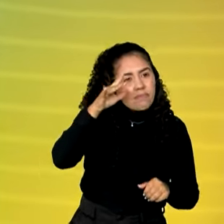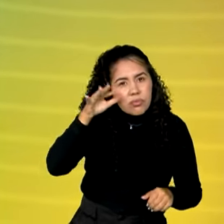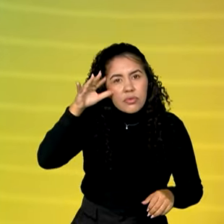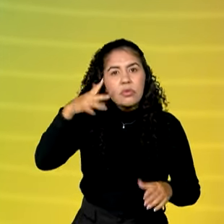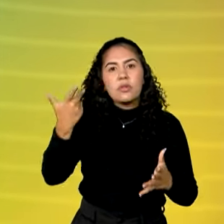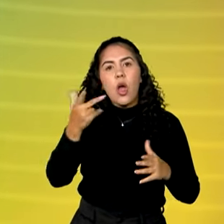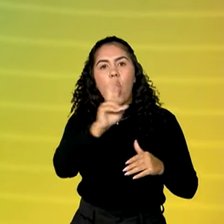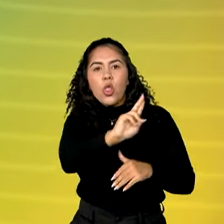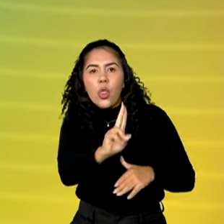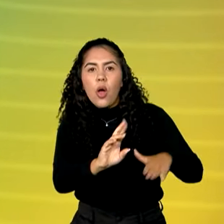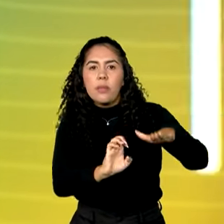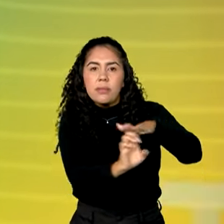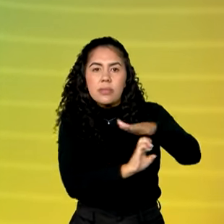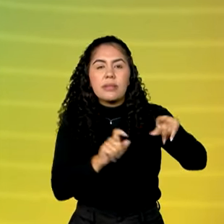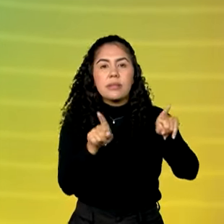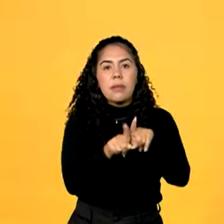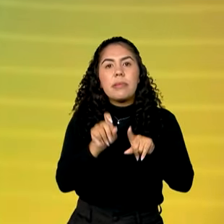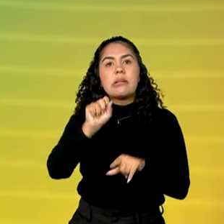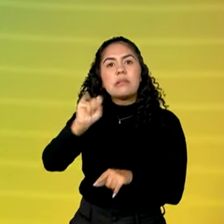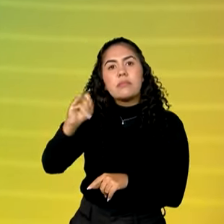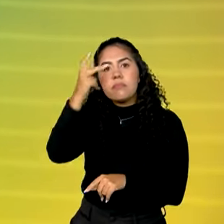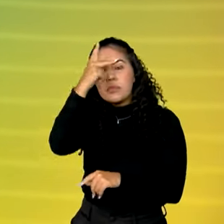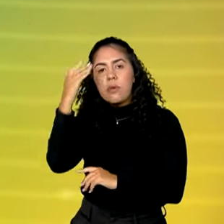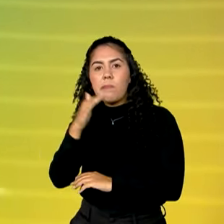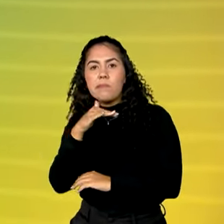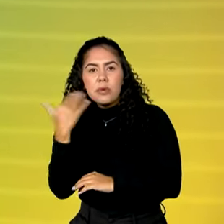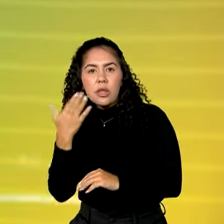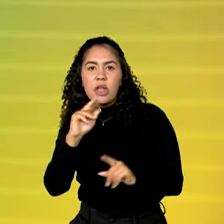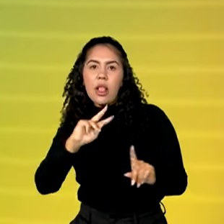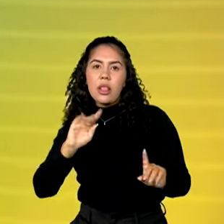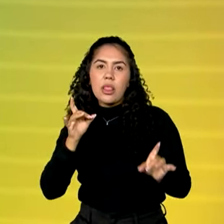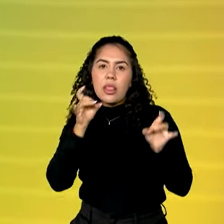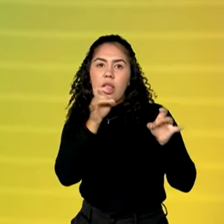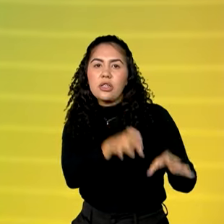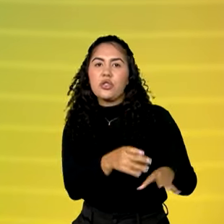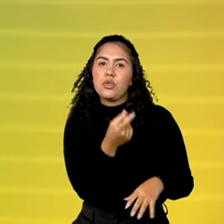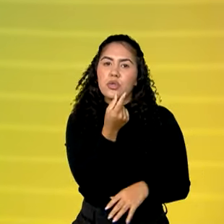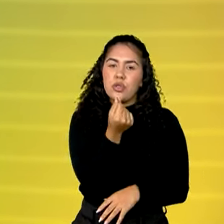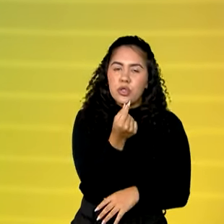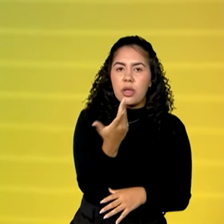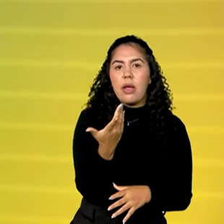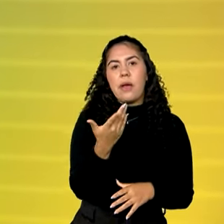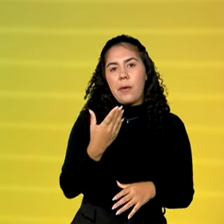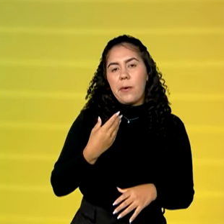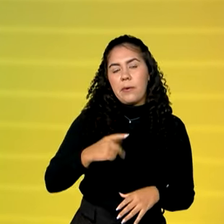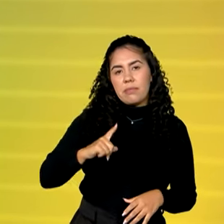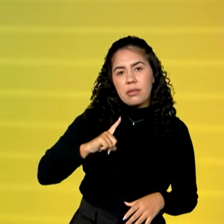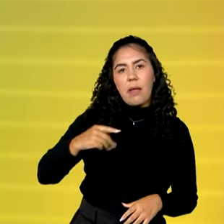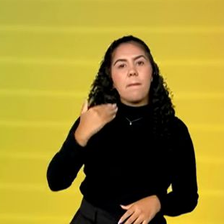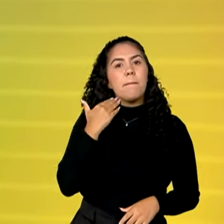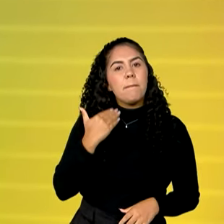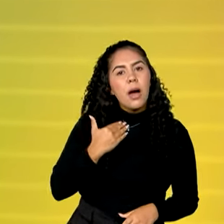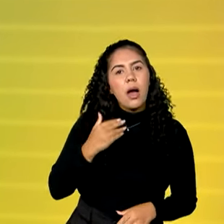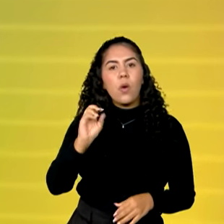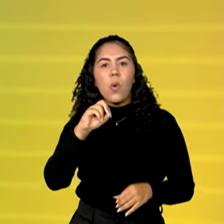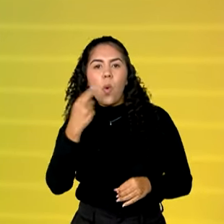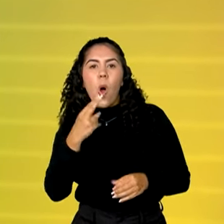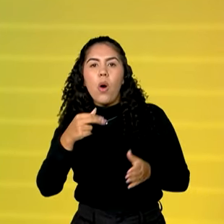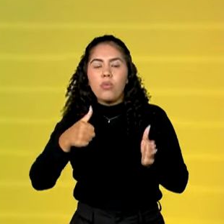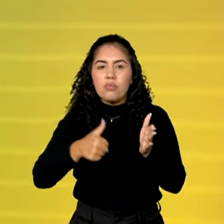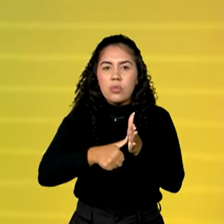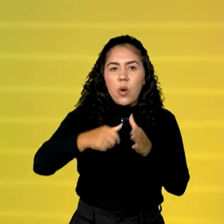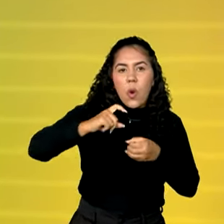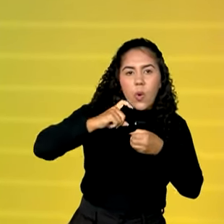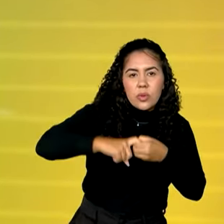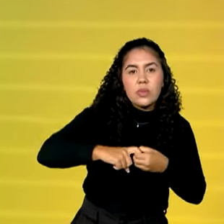físicas, inclusive falecidas, que deixaram aí valores abandonados em bancos, consórcios e outras instituições.